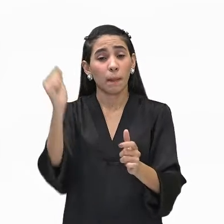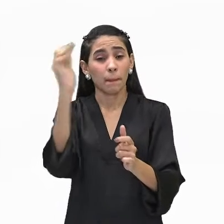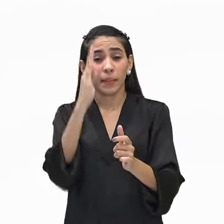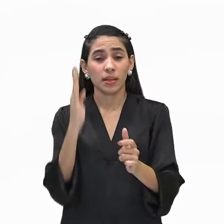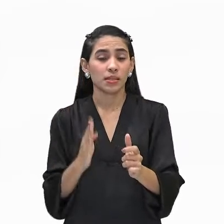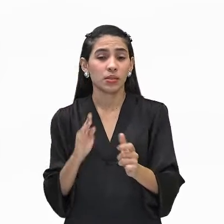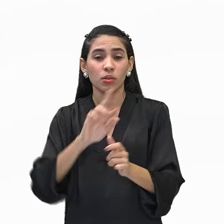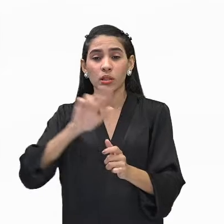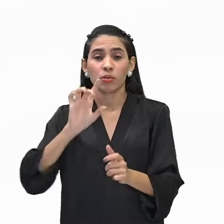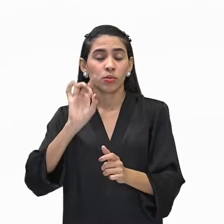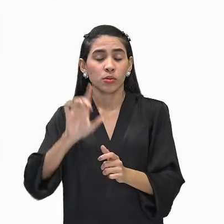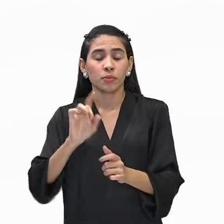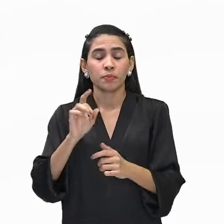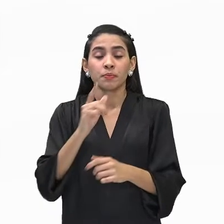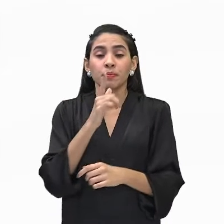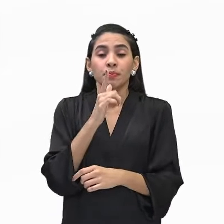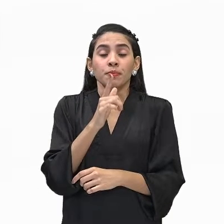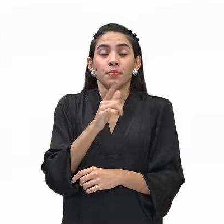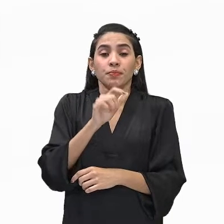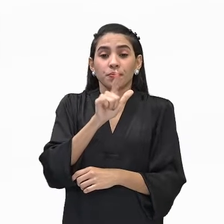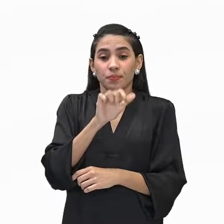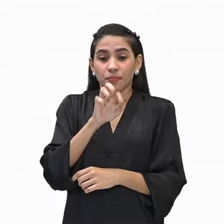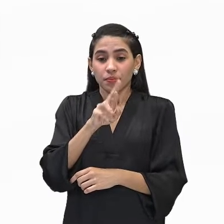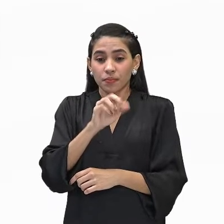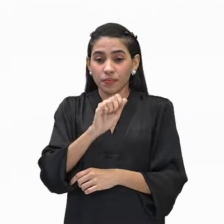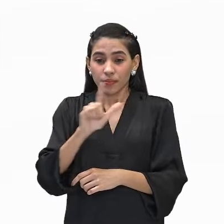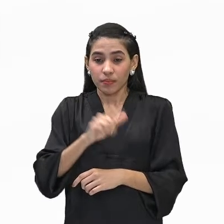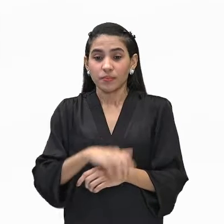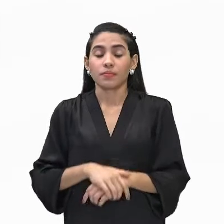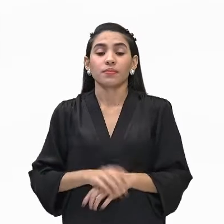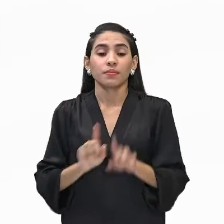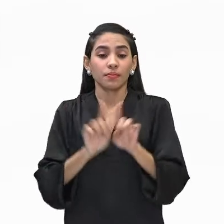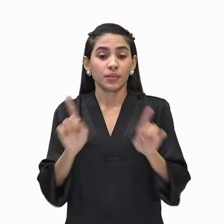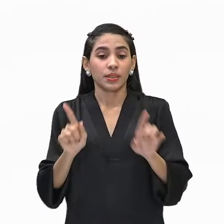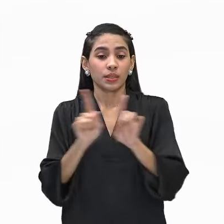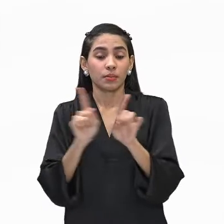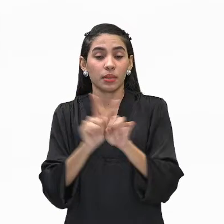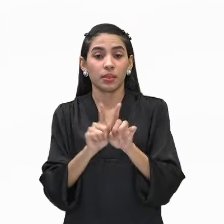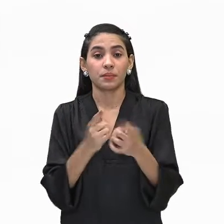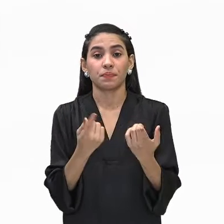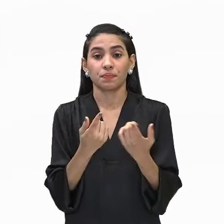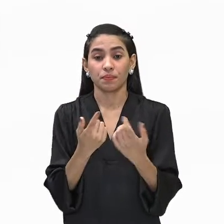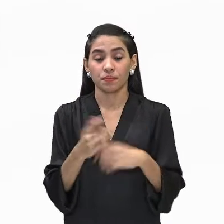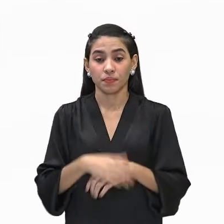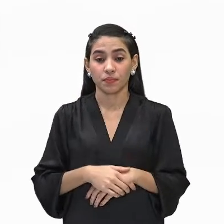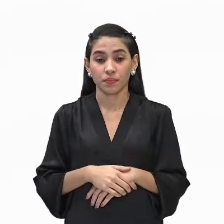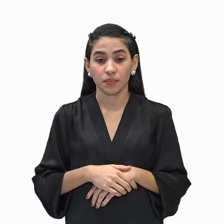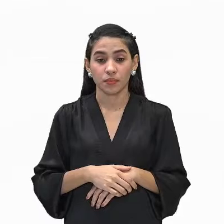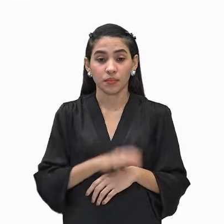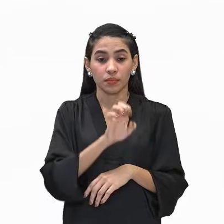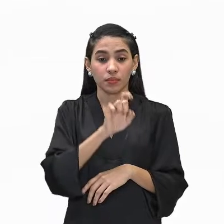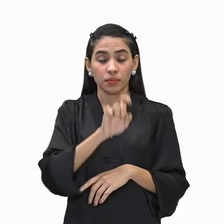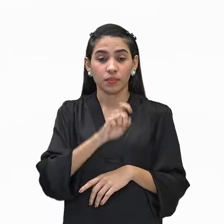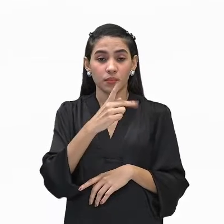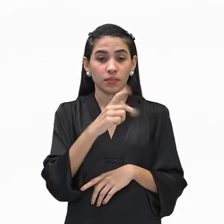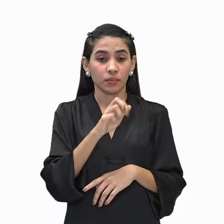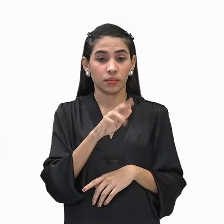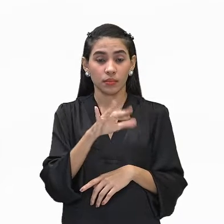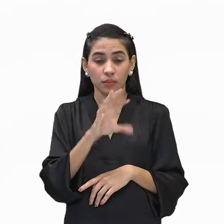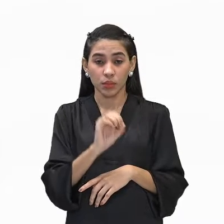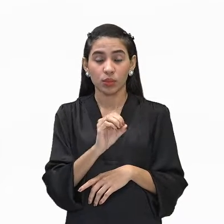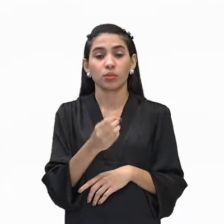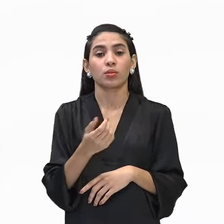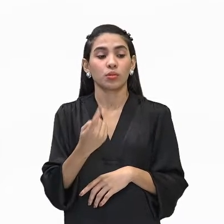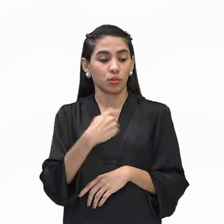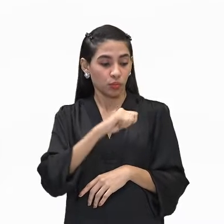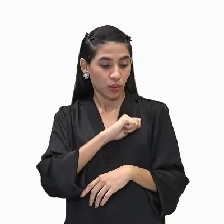só na parte litorânea, quando os portugueses chegaram, mas também nas chamadas expedições quinhentistas, né? De quando os